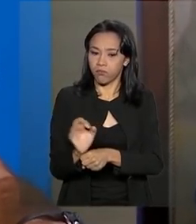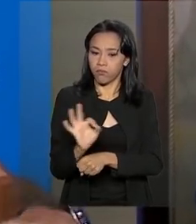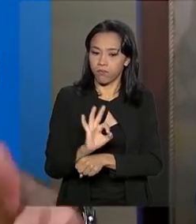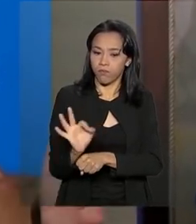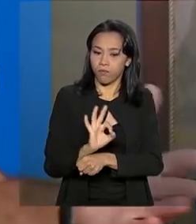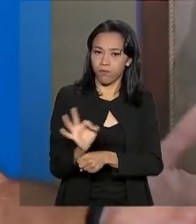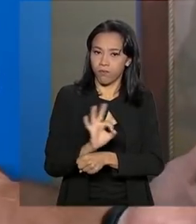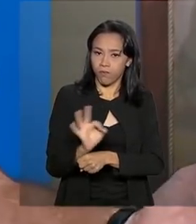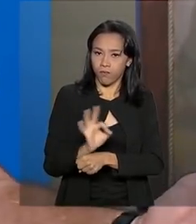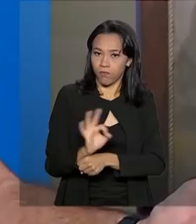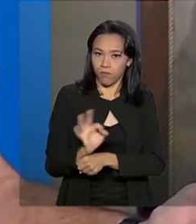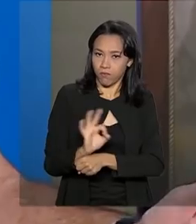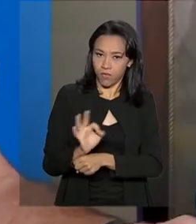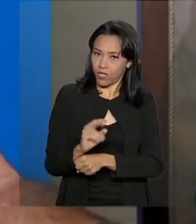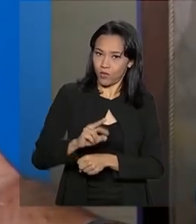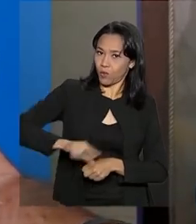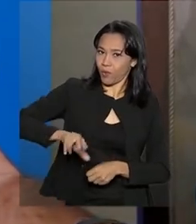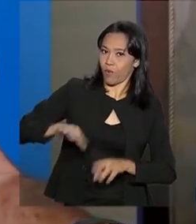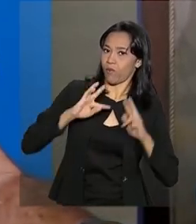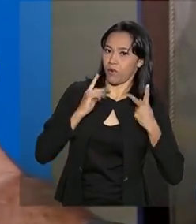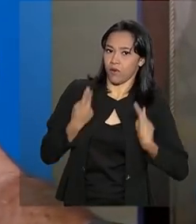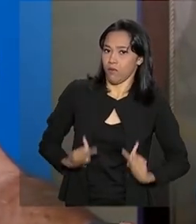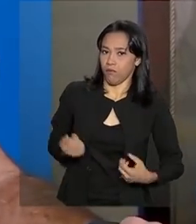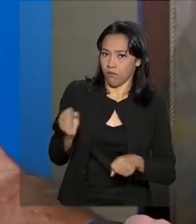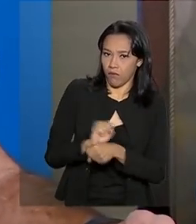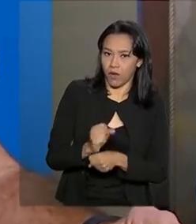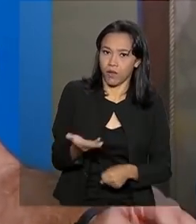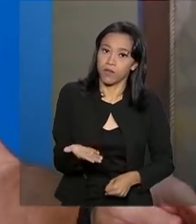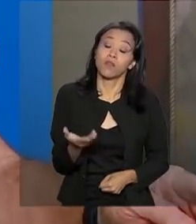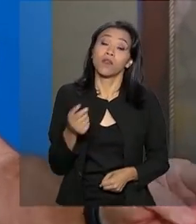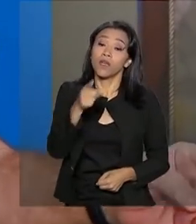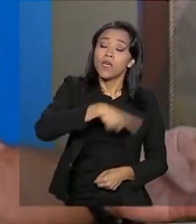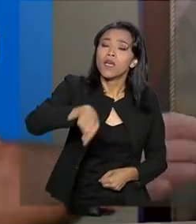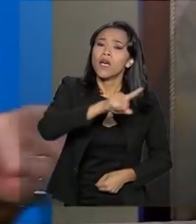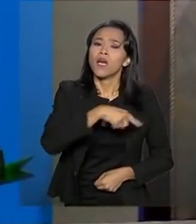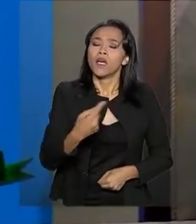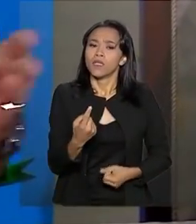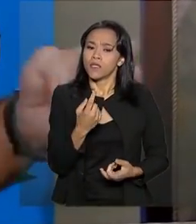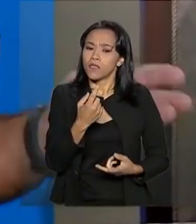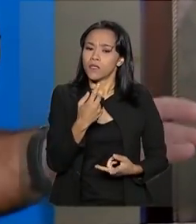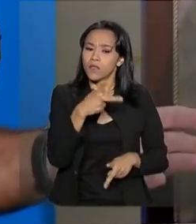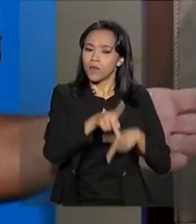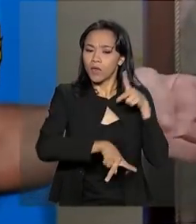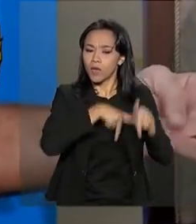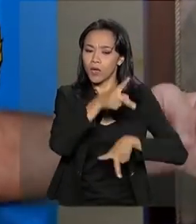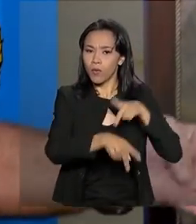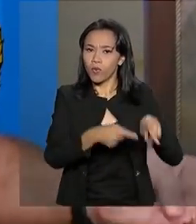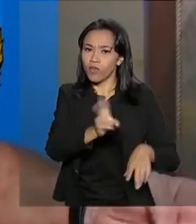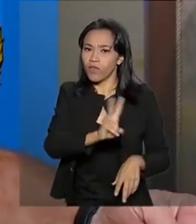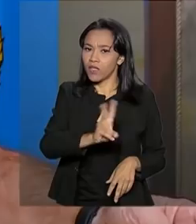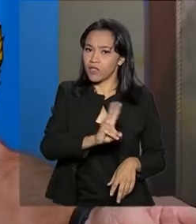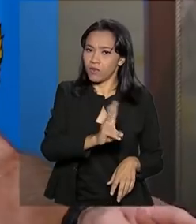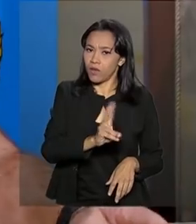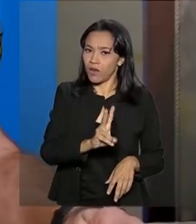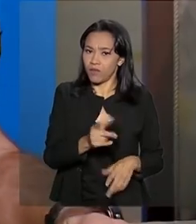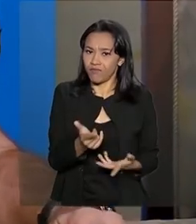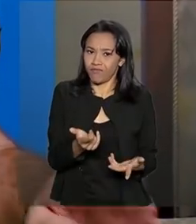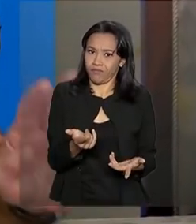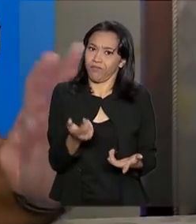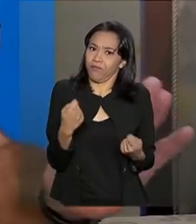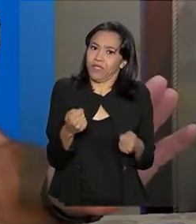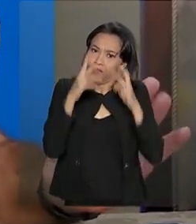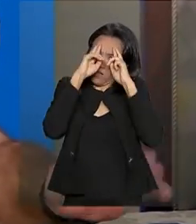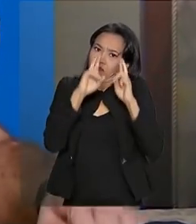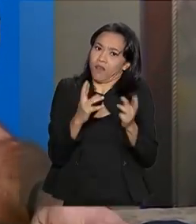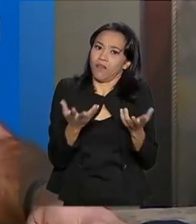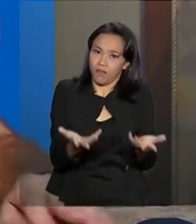isso aí não seria uma coisa humanitária. Né? E essa população venezuelana que nós assistimos hoje aí não merece isso. Então, esse